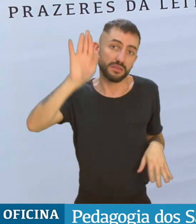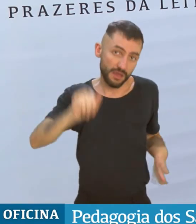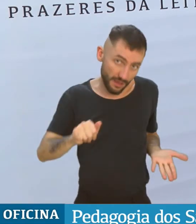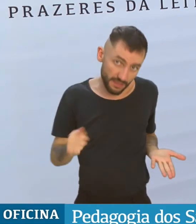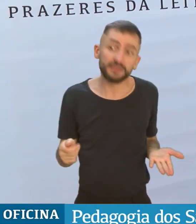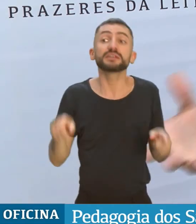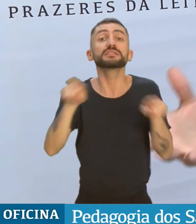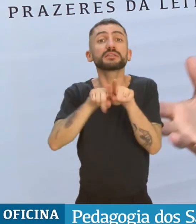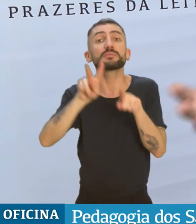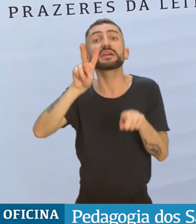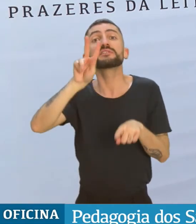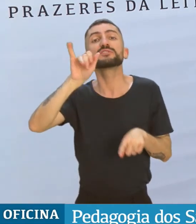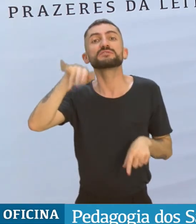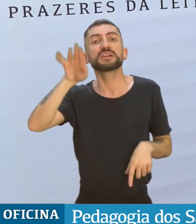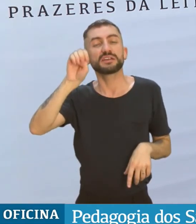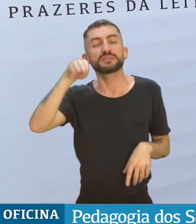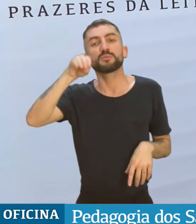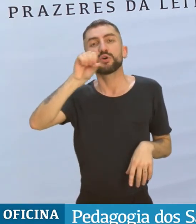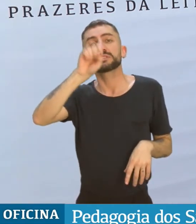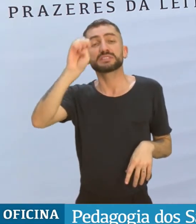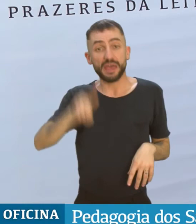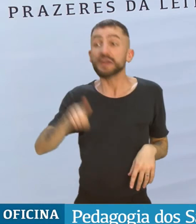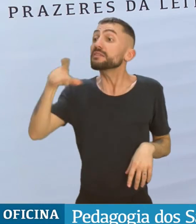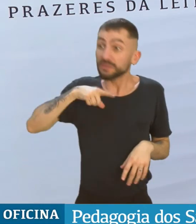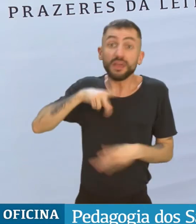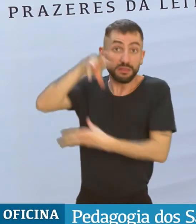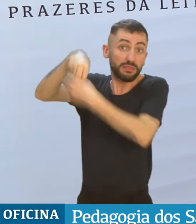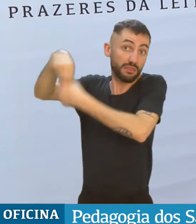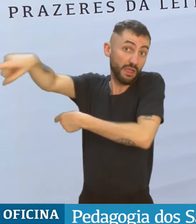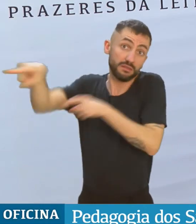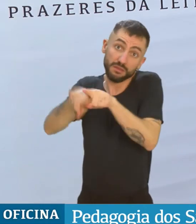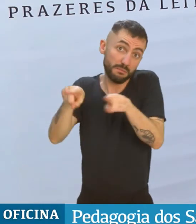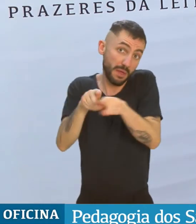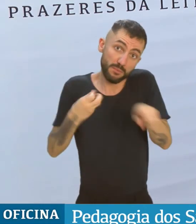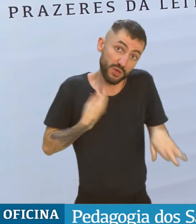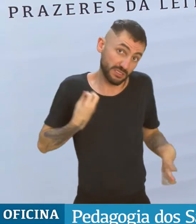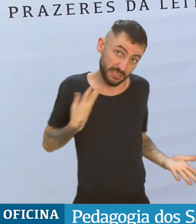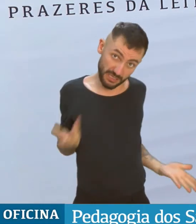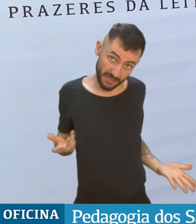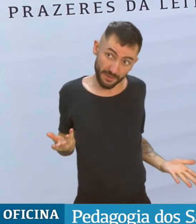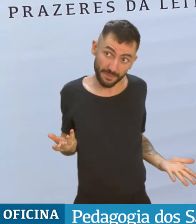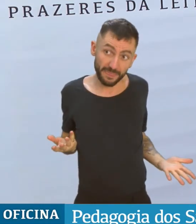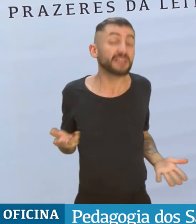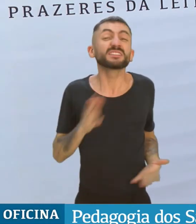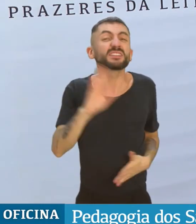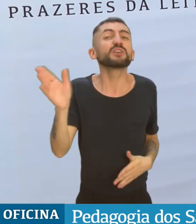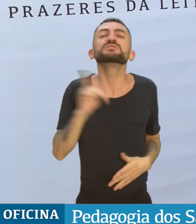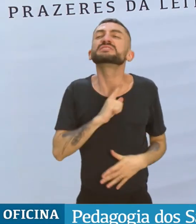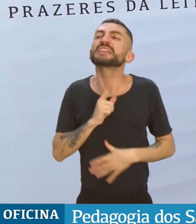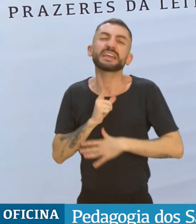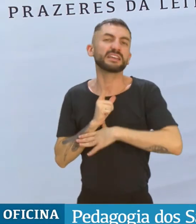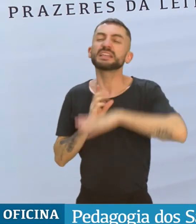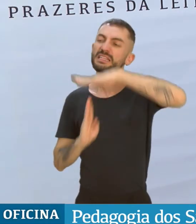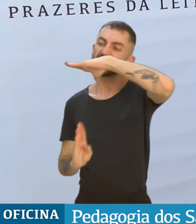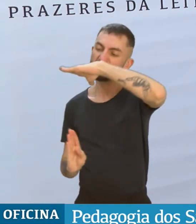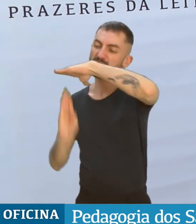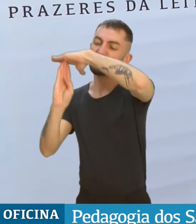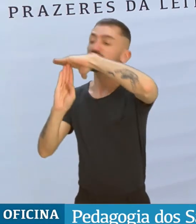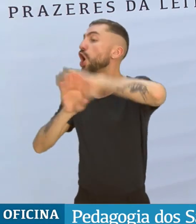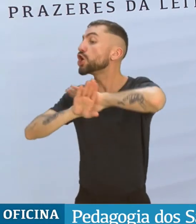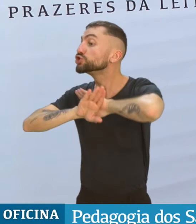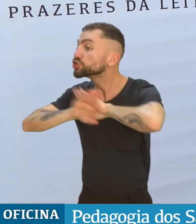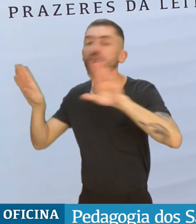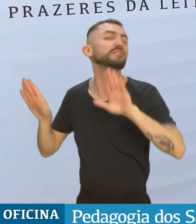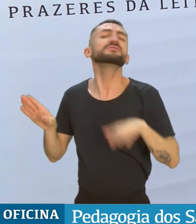ouvir Viviane Mosé. Então, é um sarau, ele não é limitado, ele não tem um